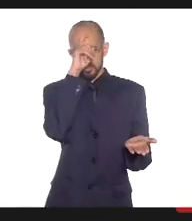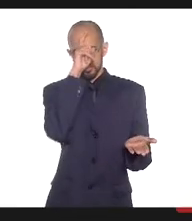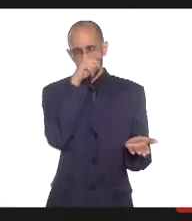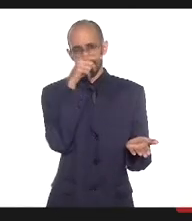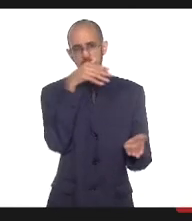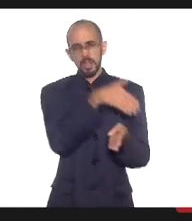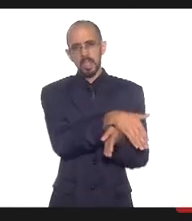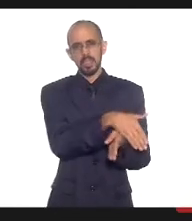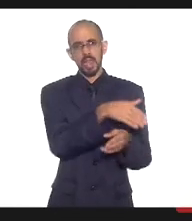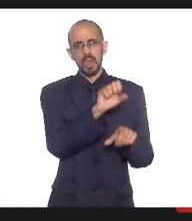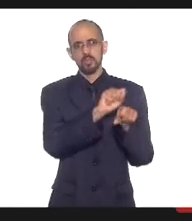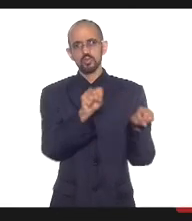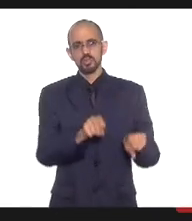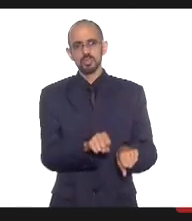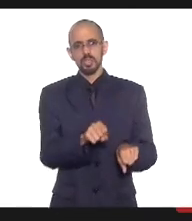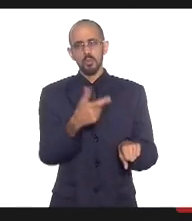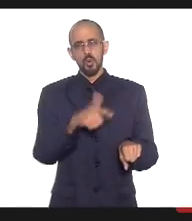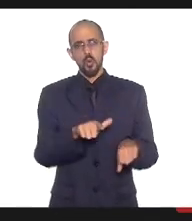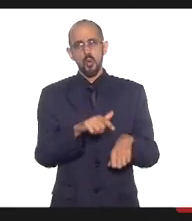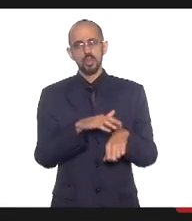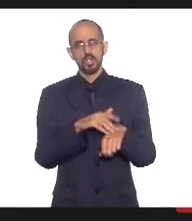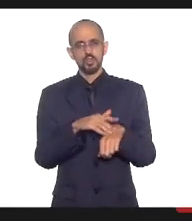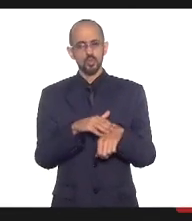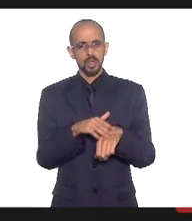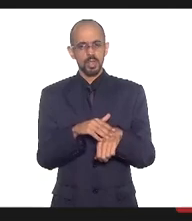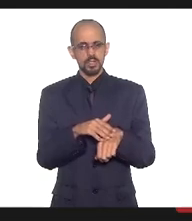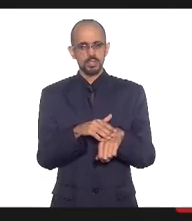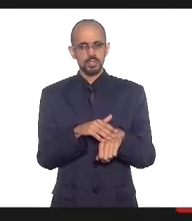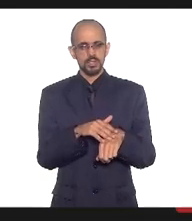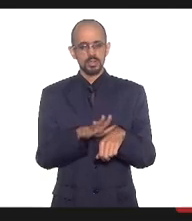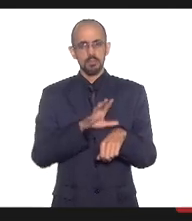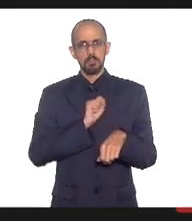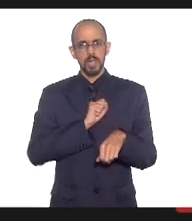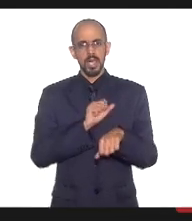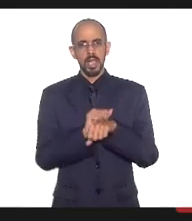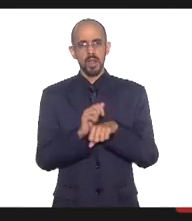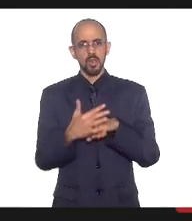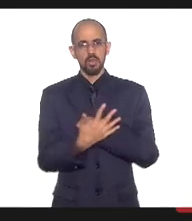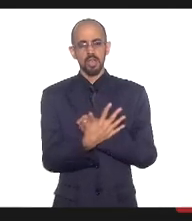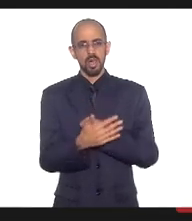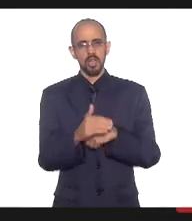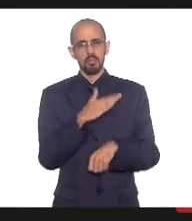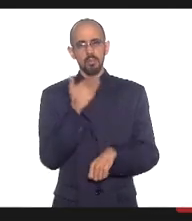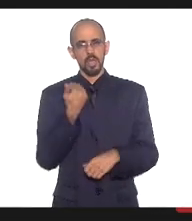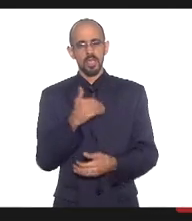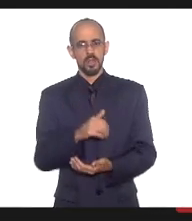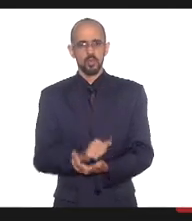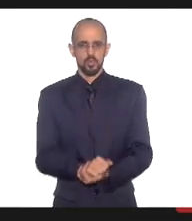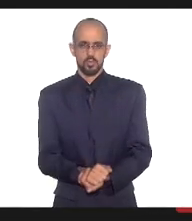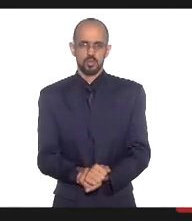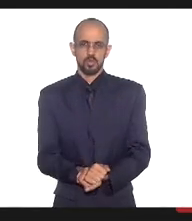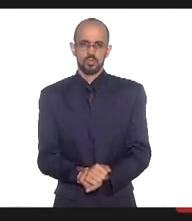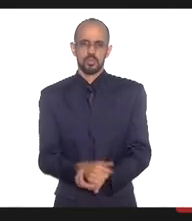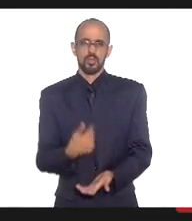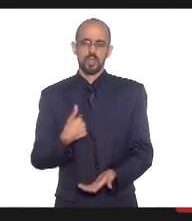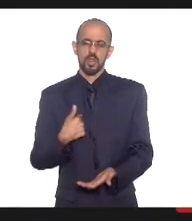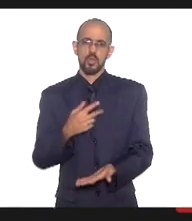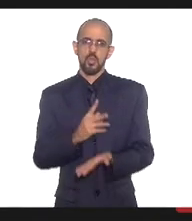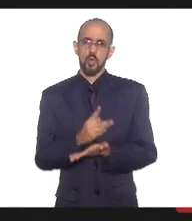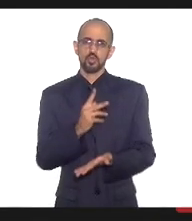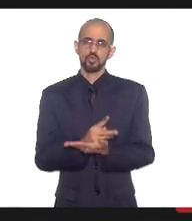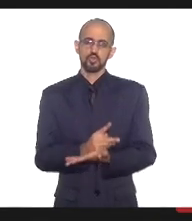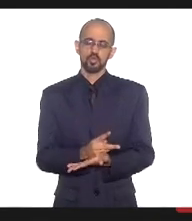no sistema né com outras doenças se contaminaram e vieram a falecer então eu continuo